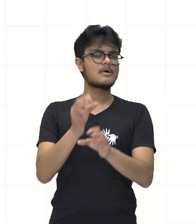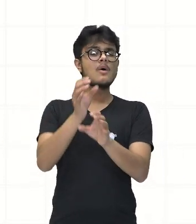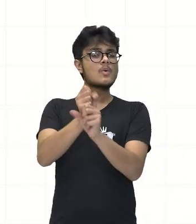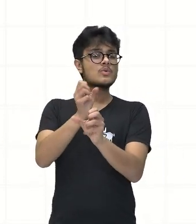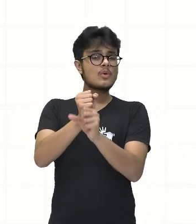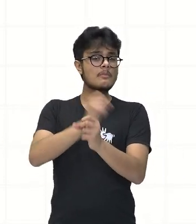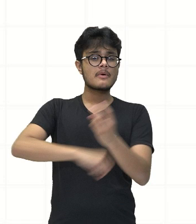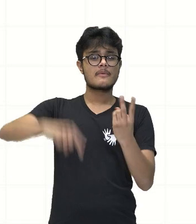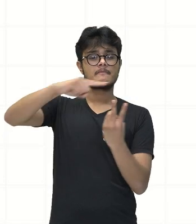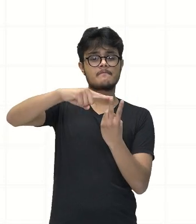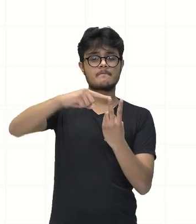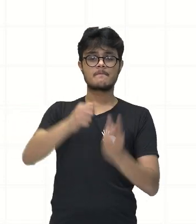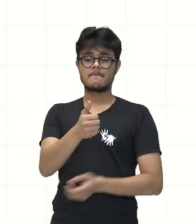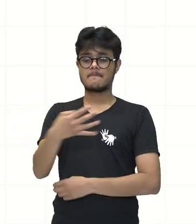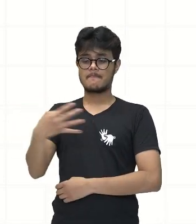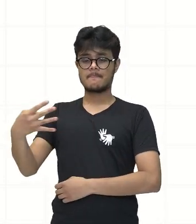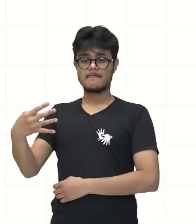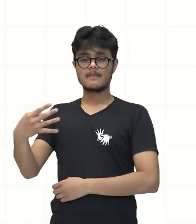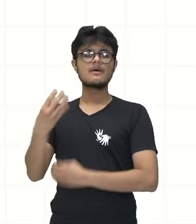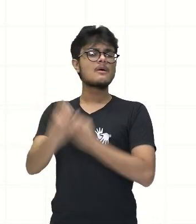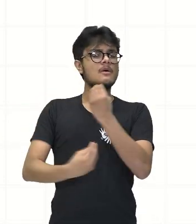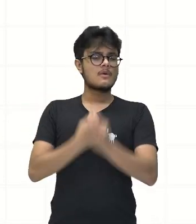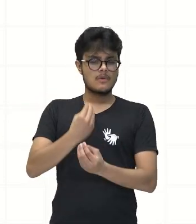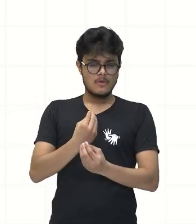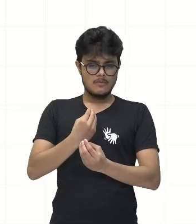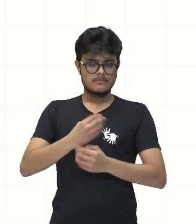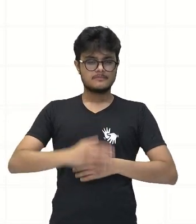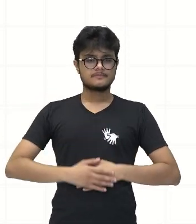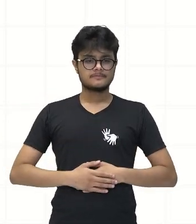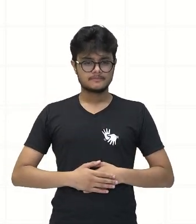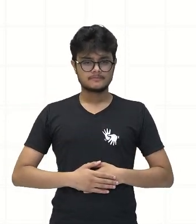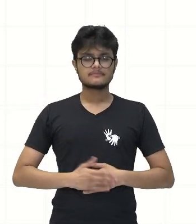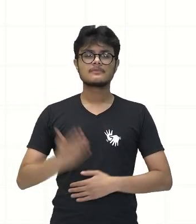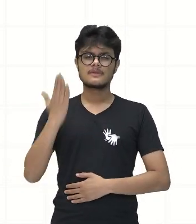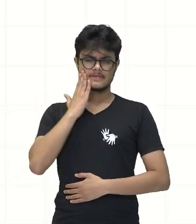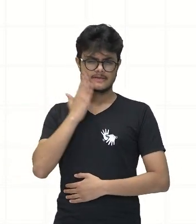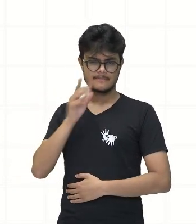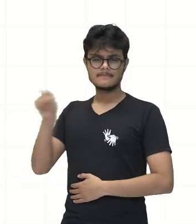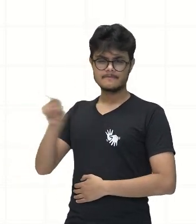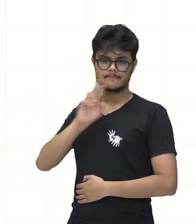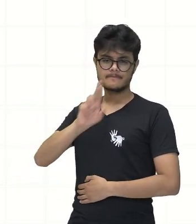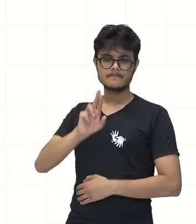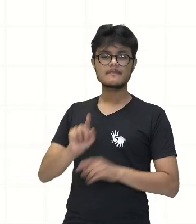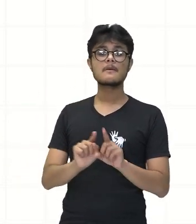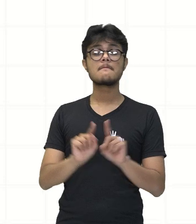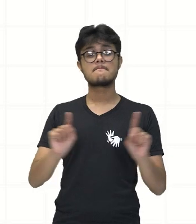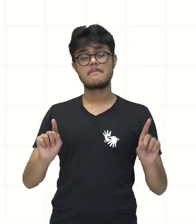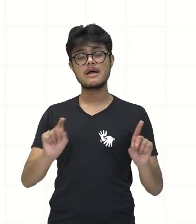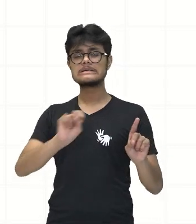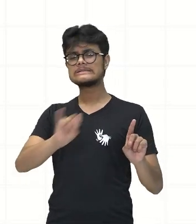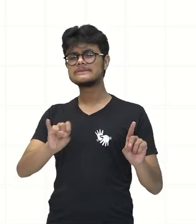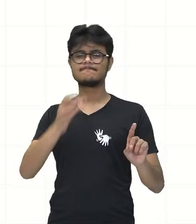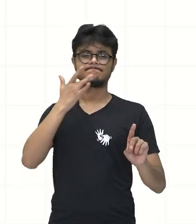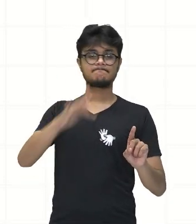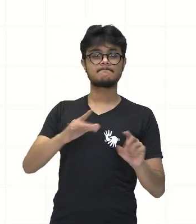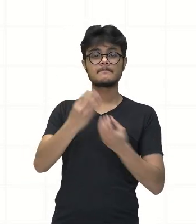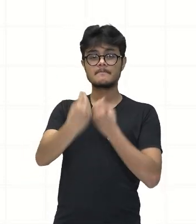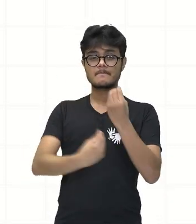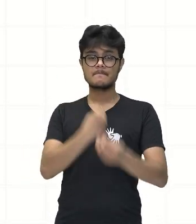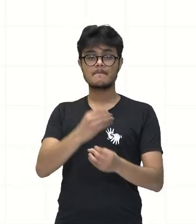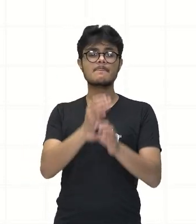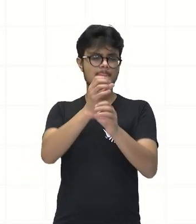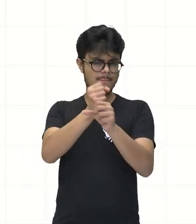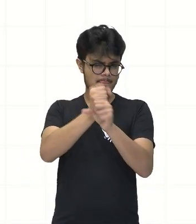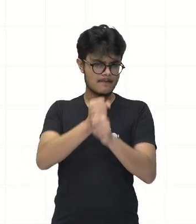de 144. Muita gente já sabe quanto que é, mas quem não sabe, a gente pode